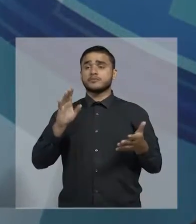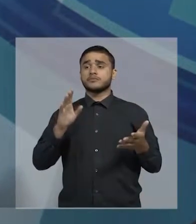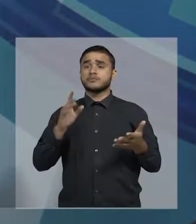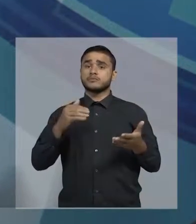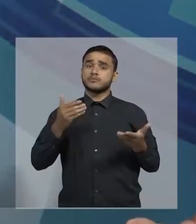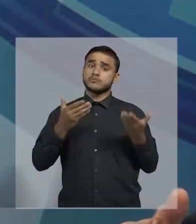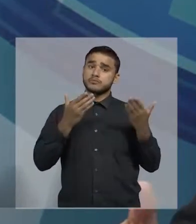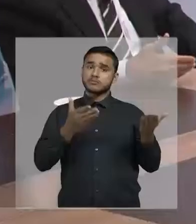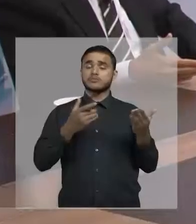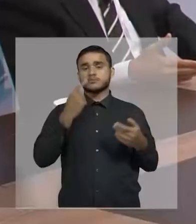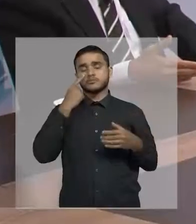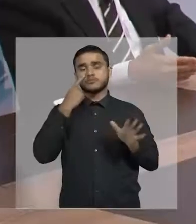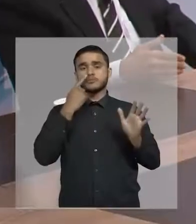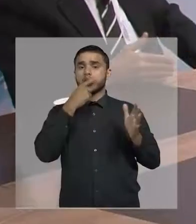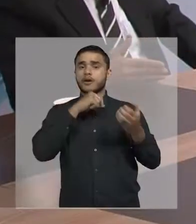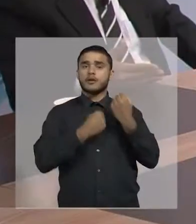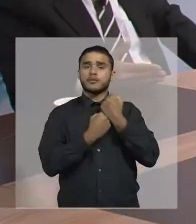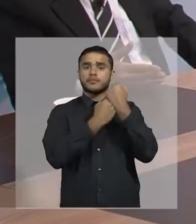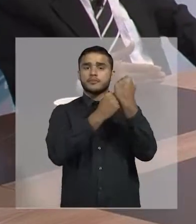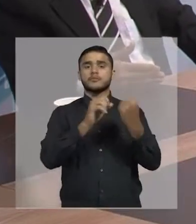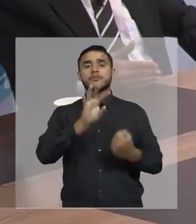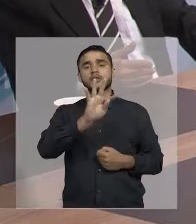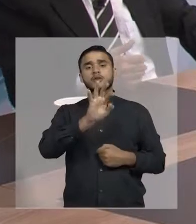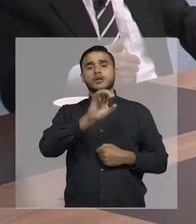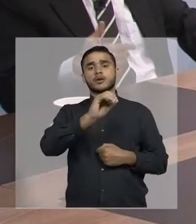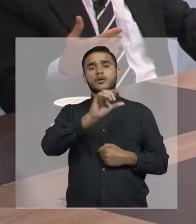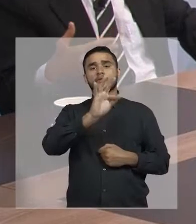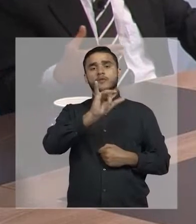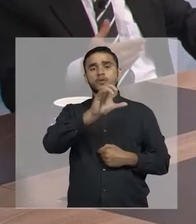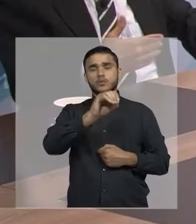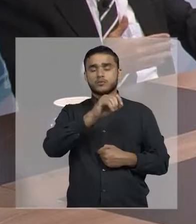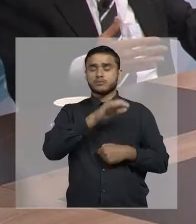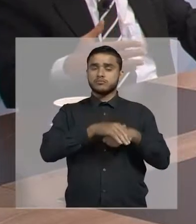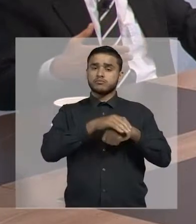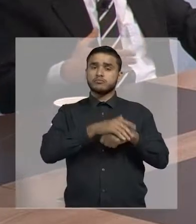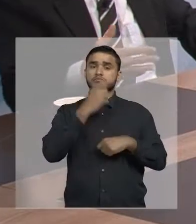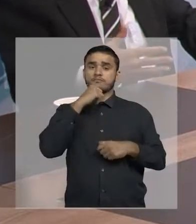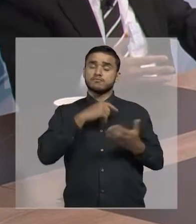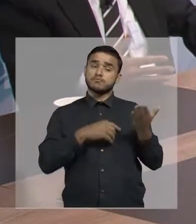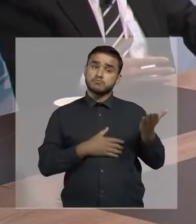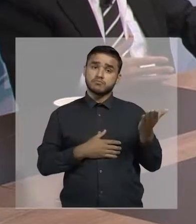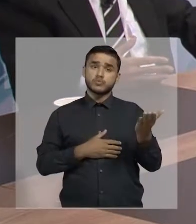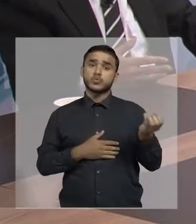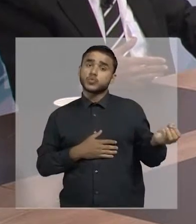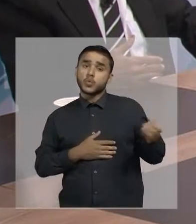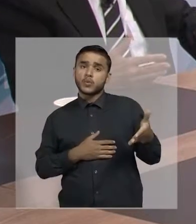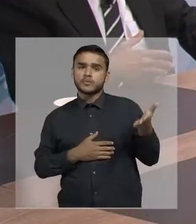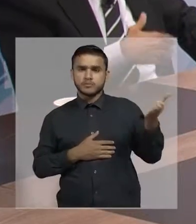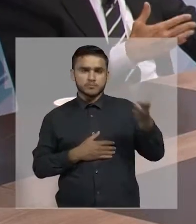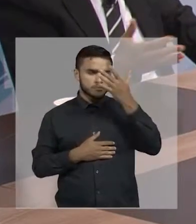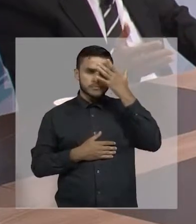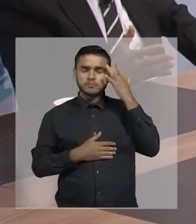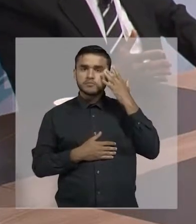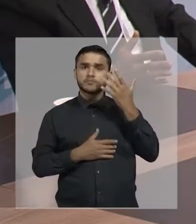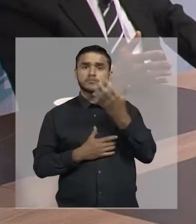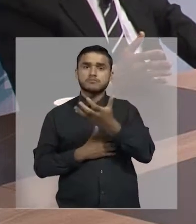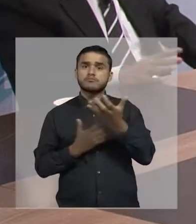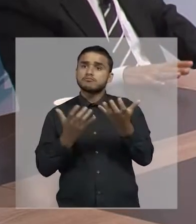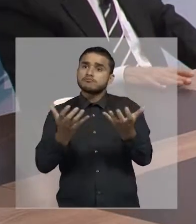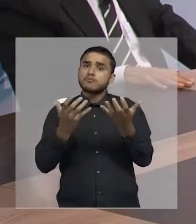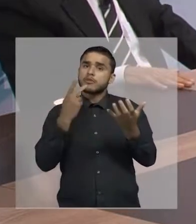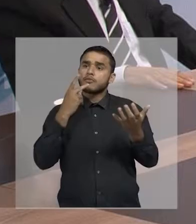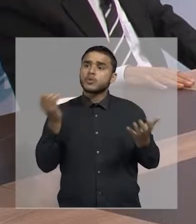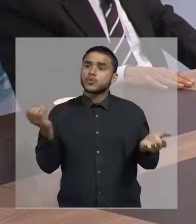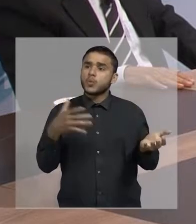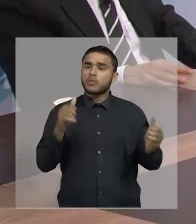eleitorado um nome novo, porque havia uma expectativa de que a população brasileira estaria muito ansiosa por uma renovação na